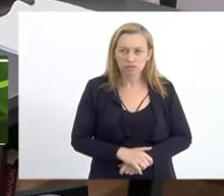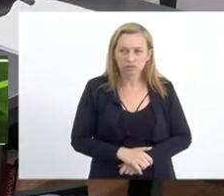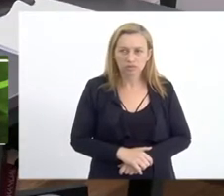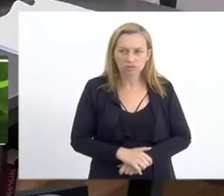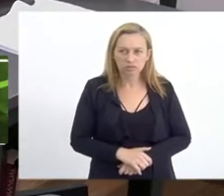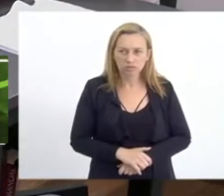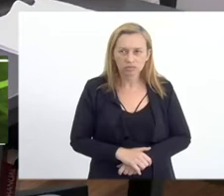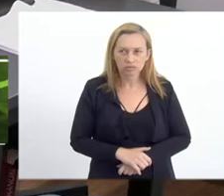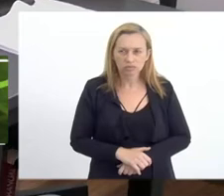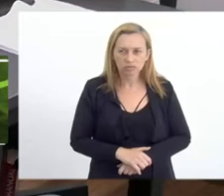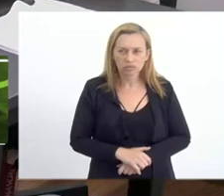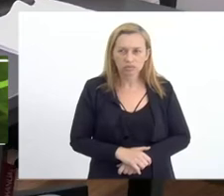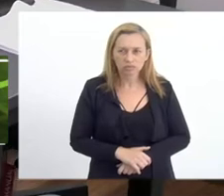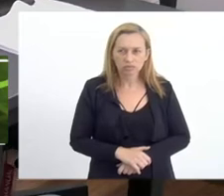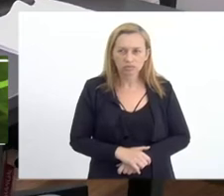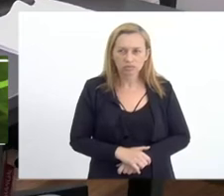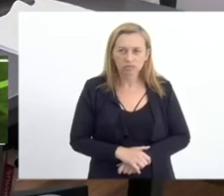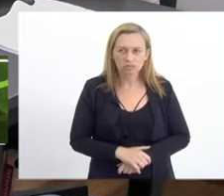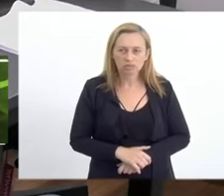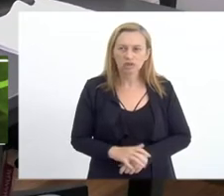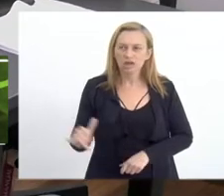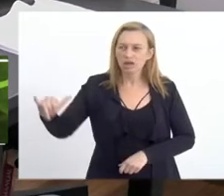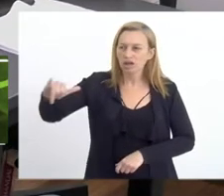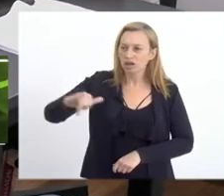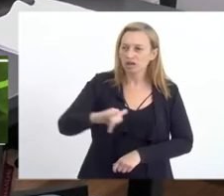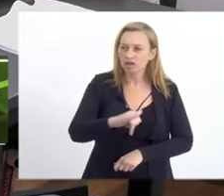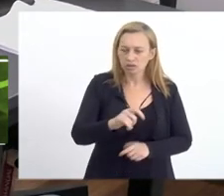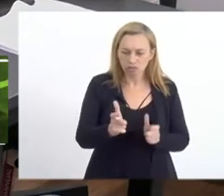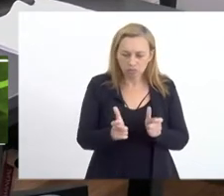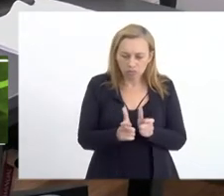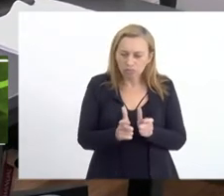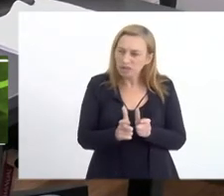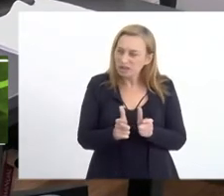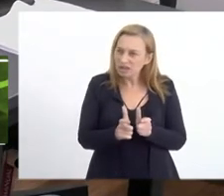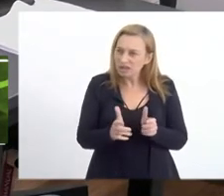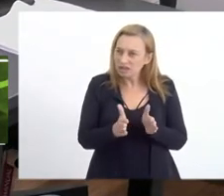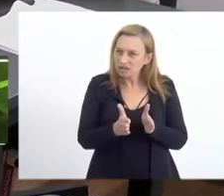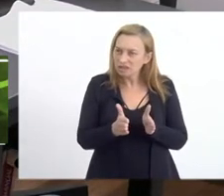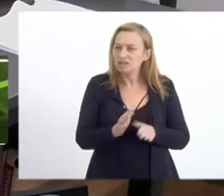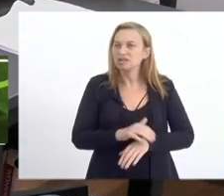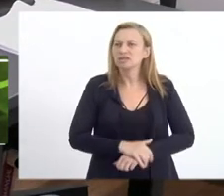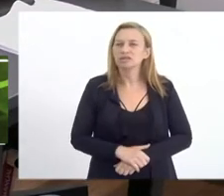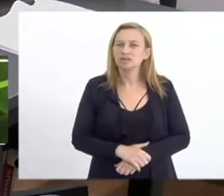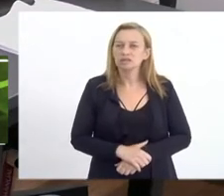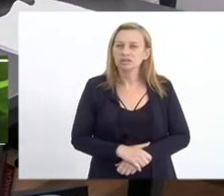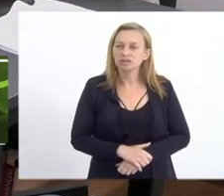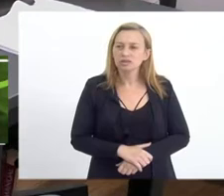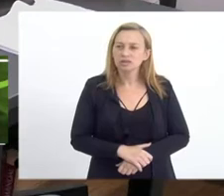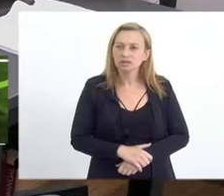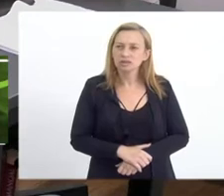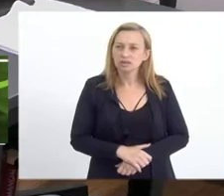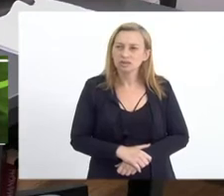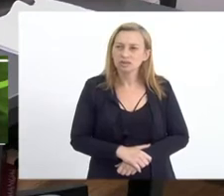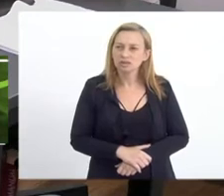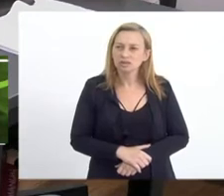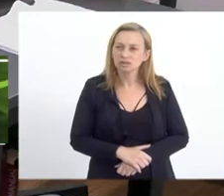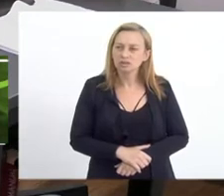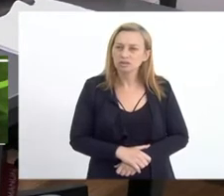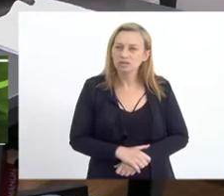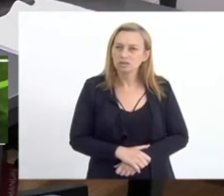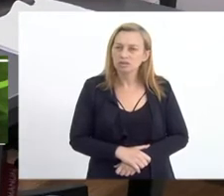com a aeronave de pequeno porte. Ela atendia com 8 assentos, né?